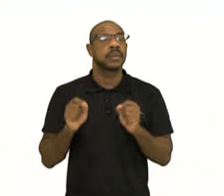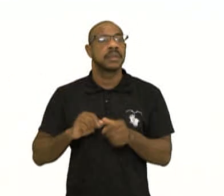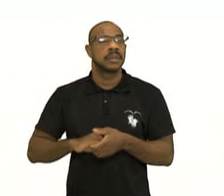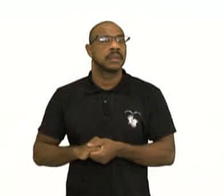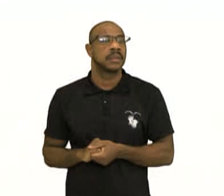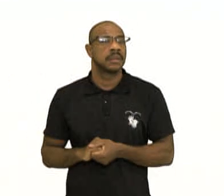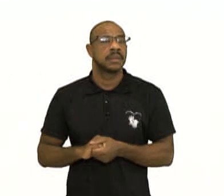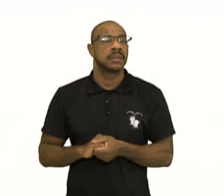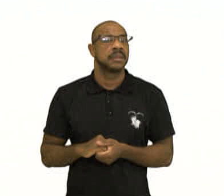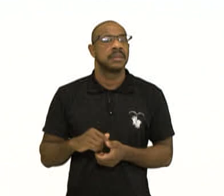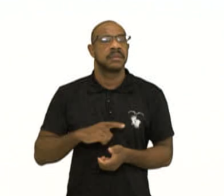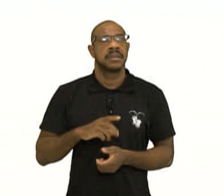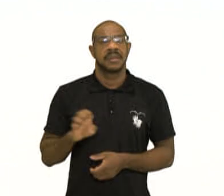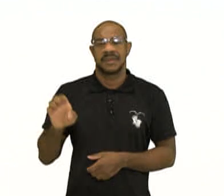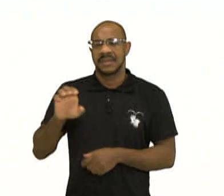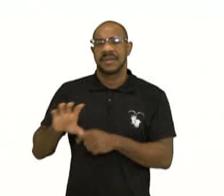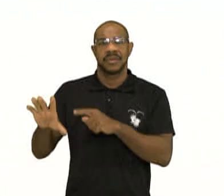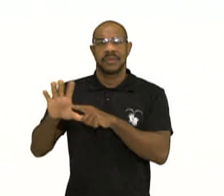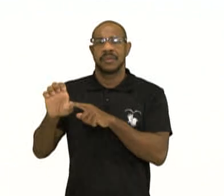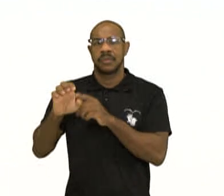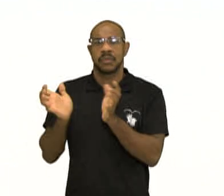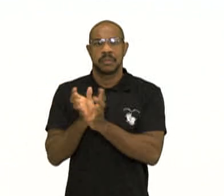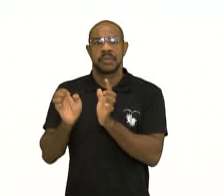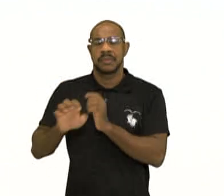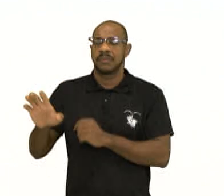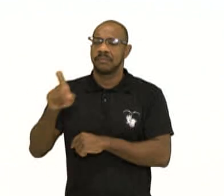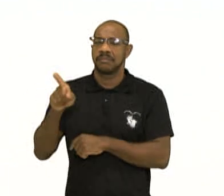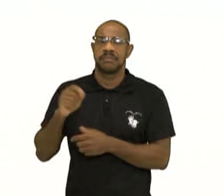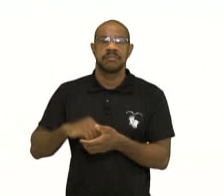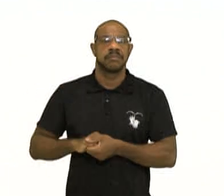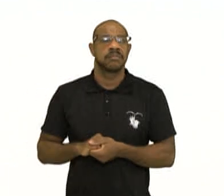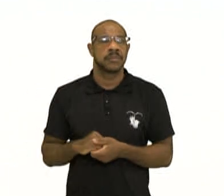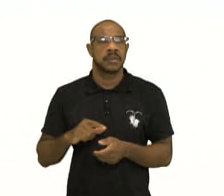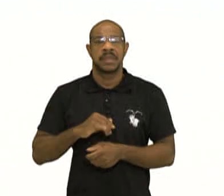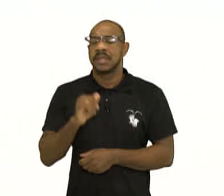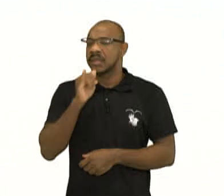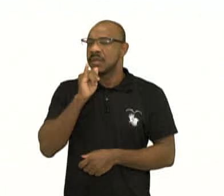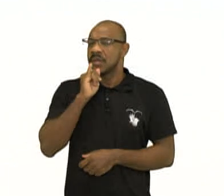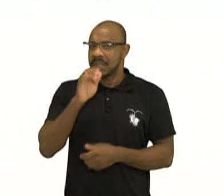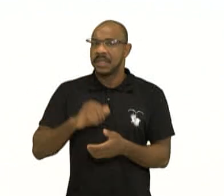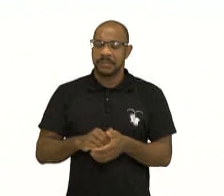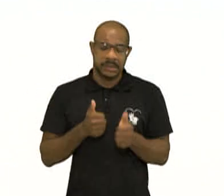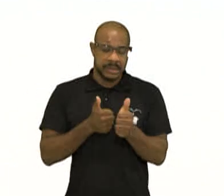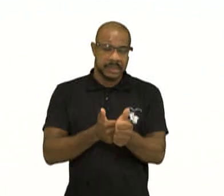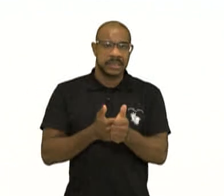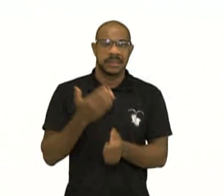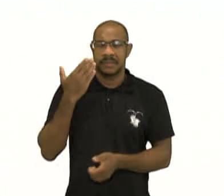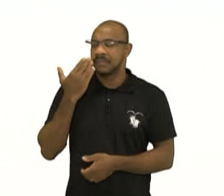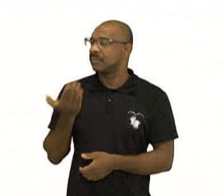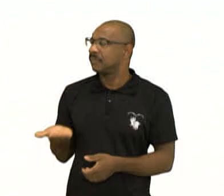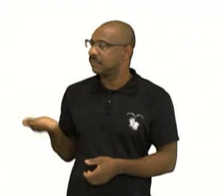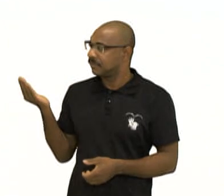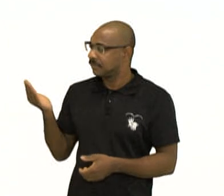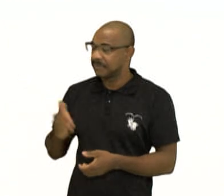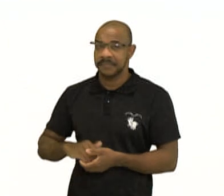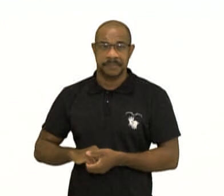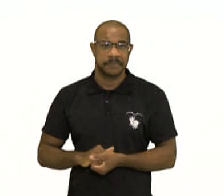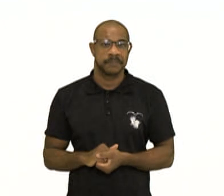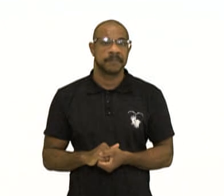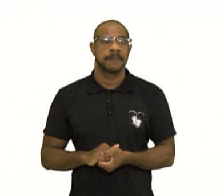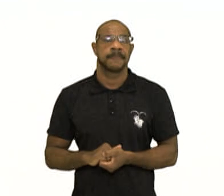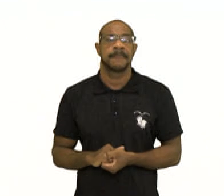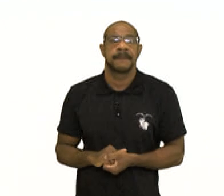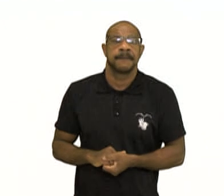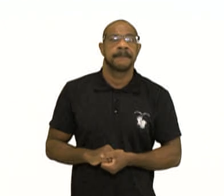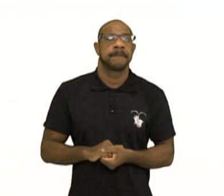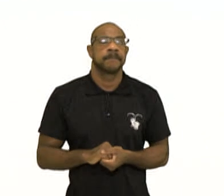de colocar o europeu, nesse caso o europeu francês, né, como um modelo a ser seguido. Legal? E